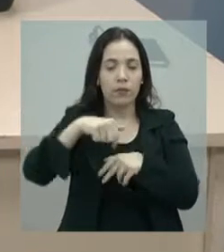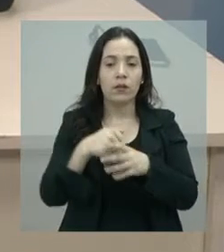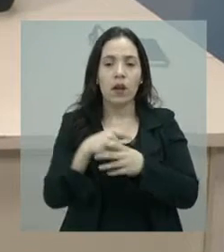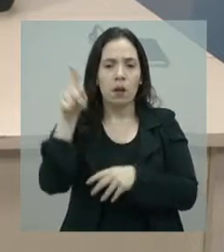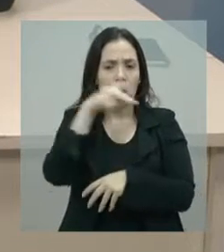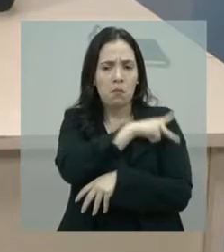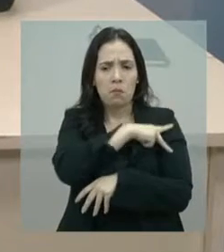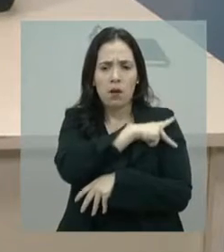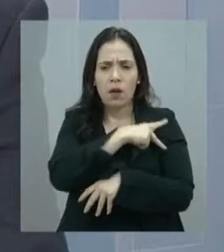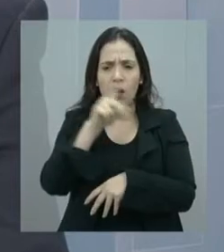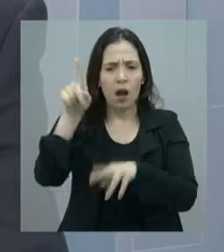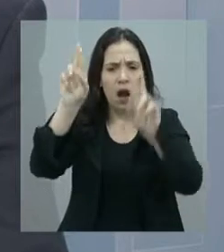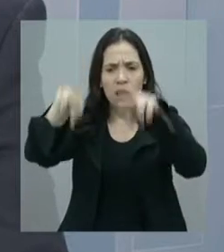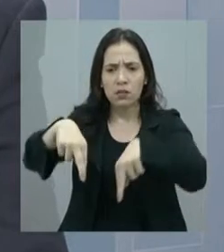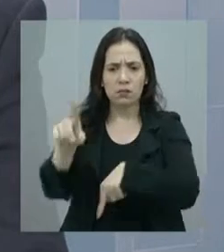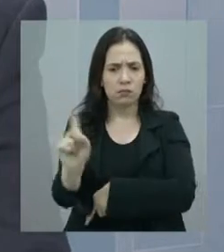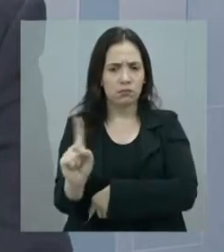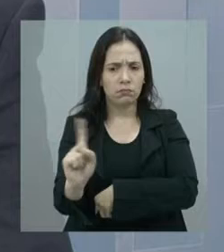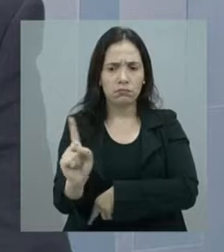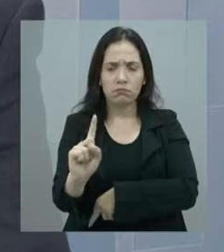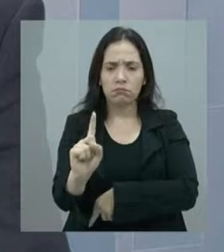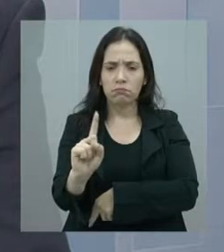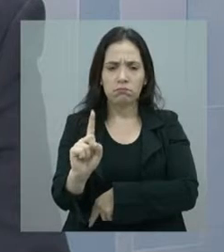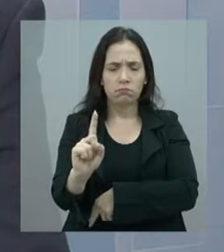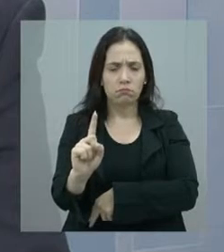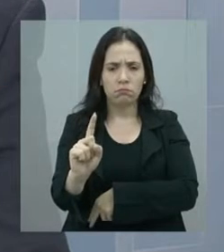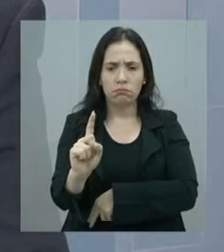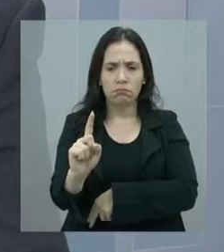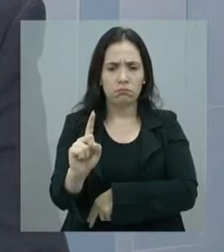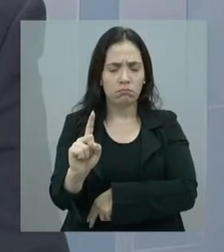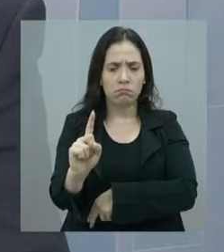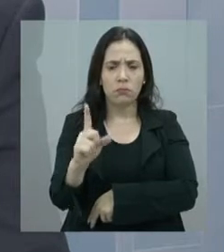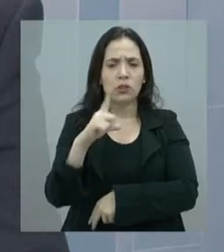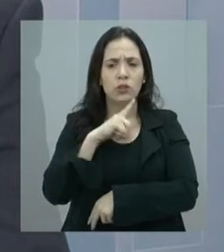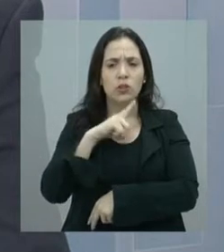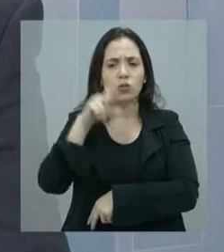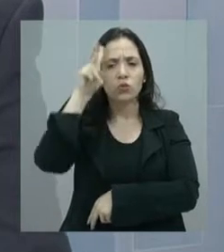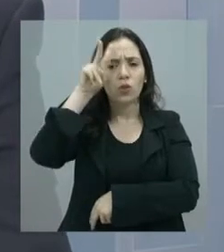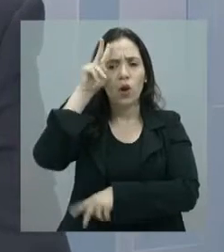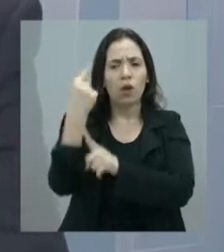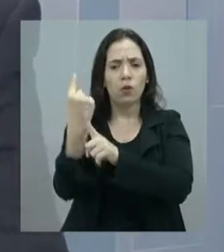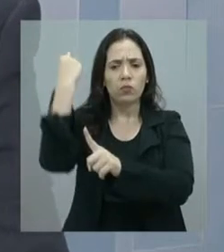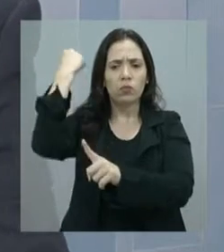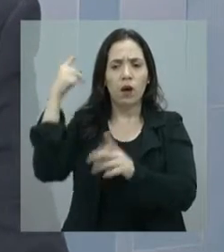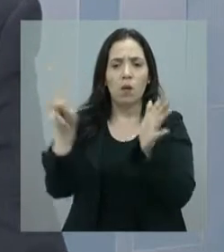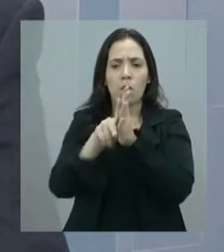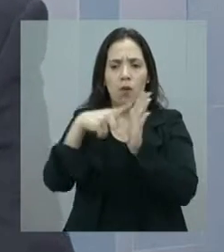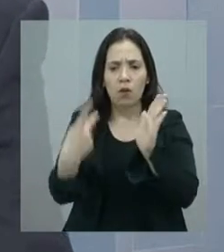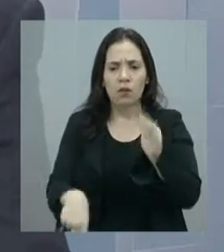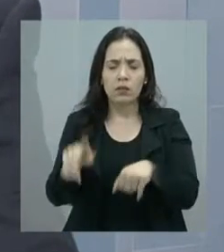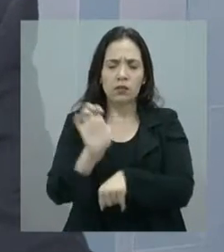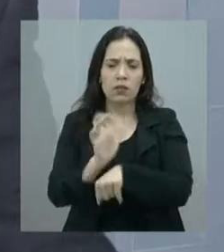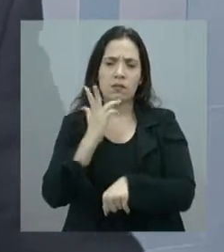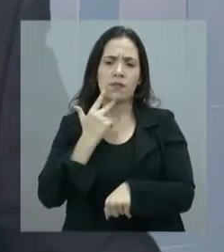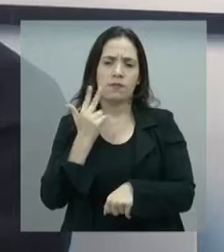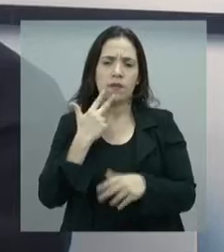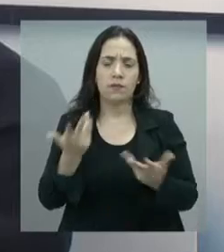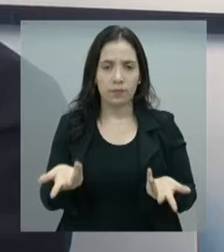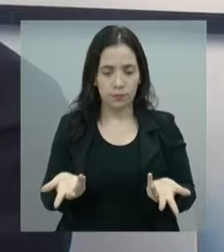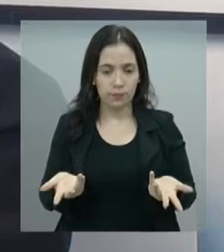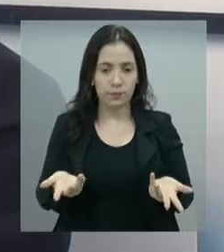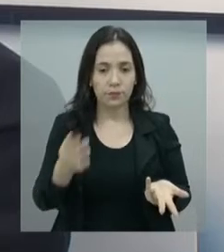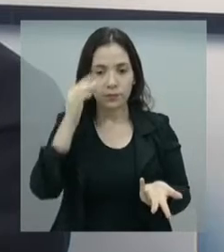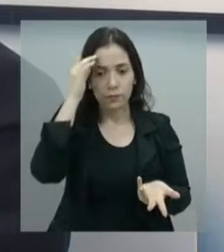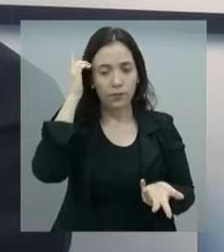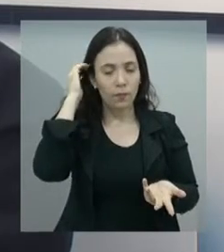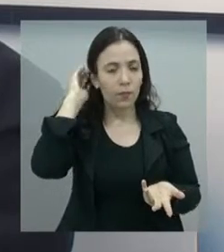vista histórico, nem político, e nem têm razão do ponto de vista jurídico. Eu gosto de história do Ceará e eu